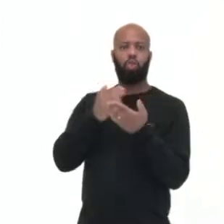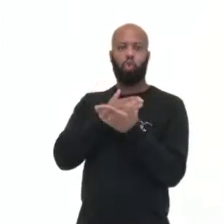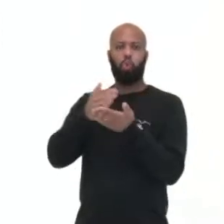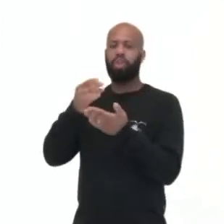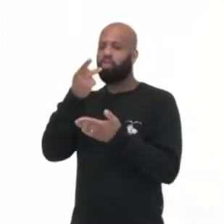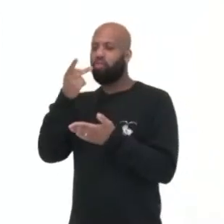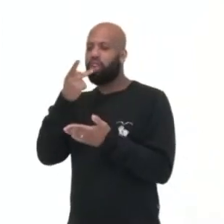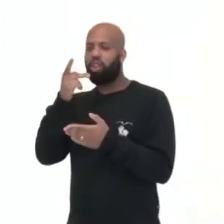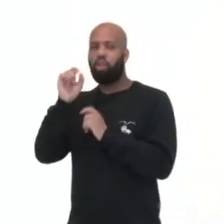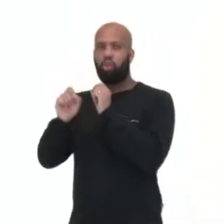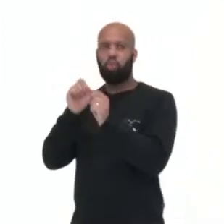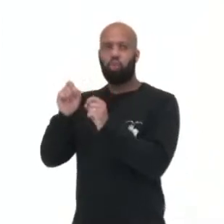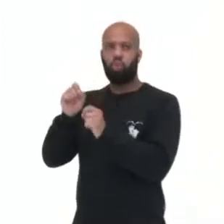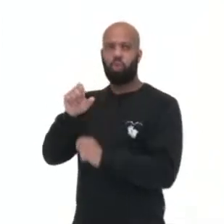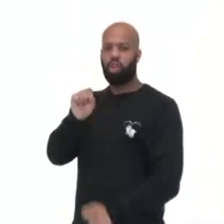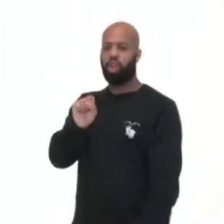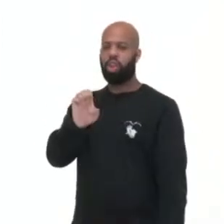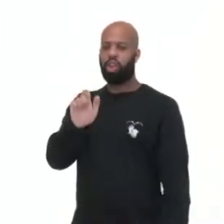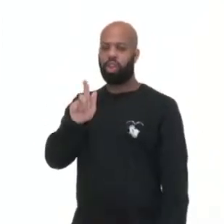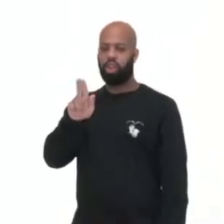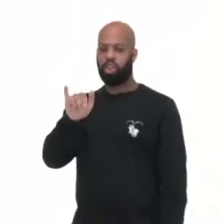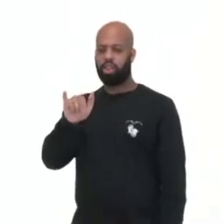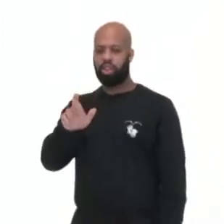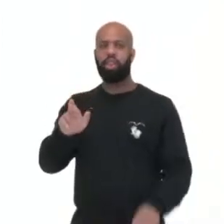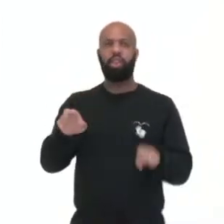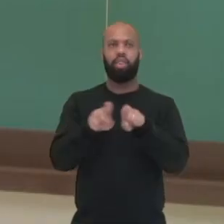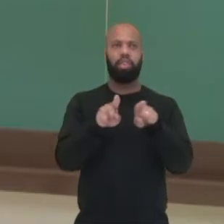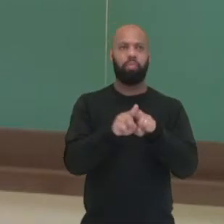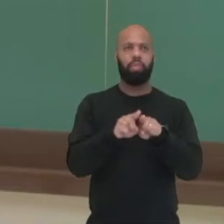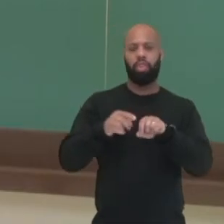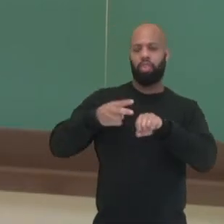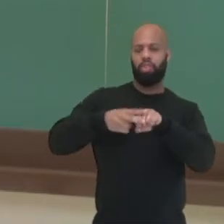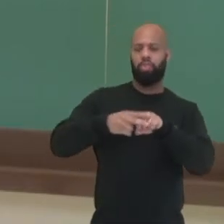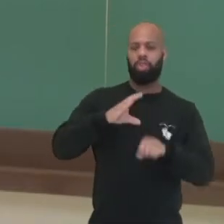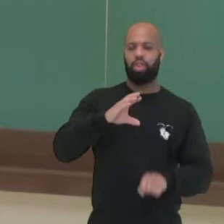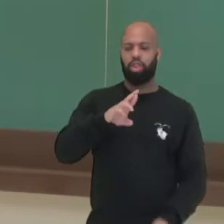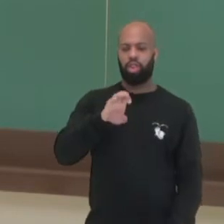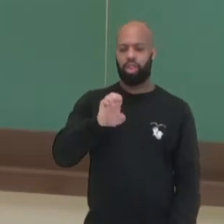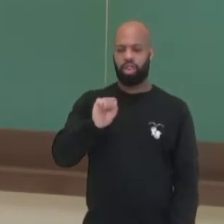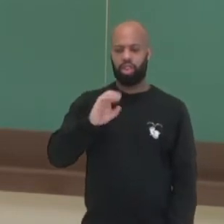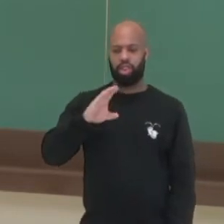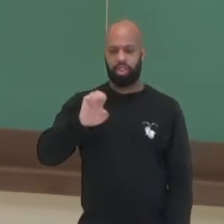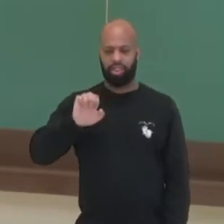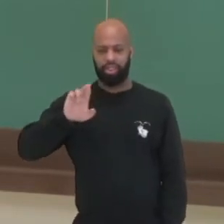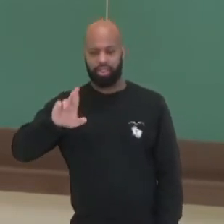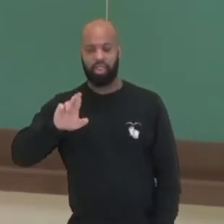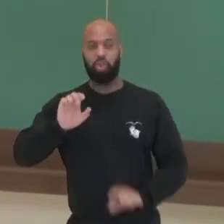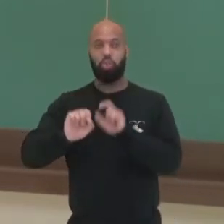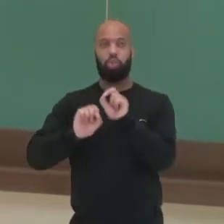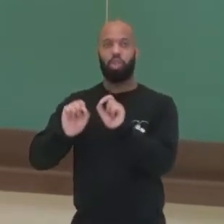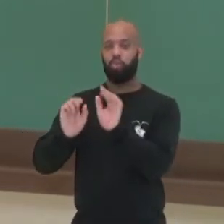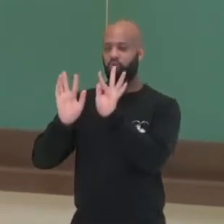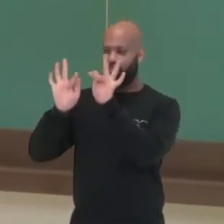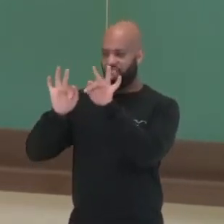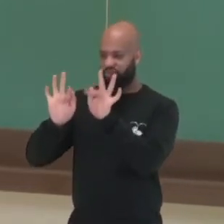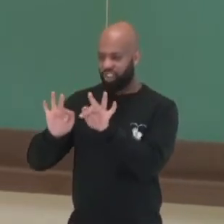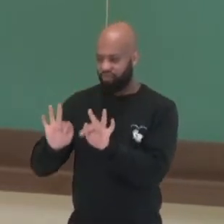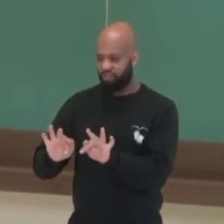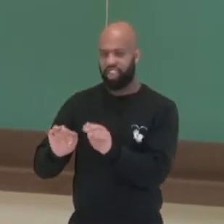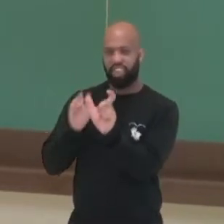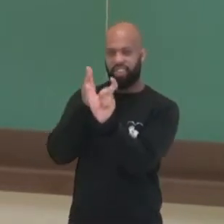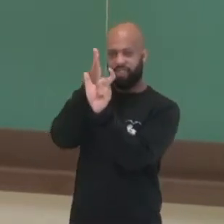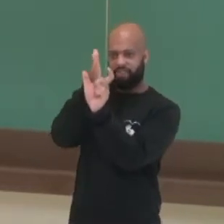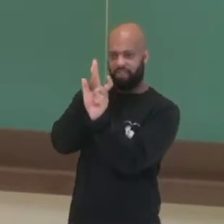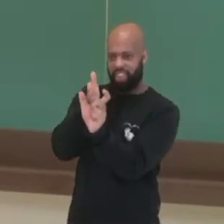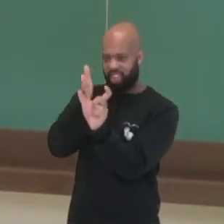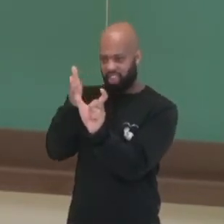frente. O verbo seguir e o verbo crescer, eles terminam, as conjugações, as desinências deles são iguais dos verbos em